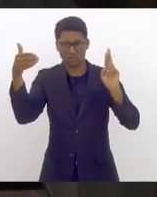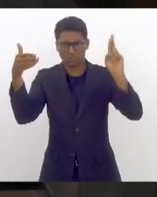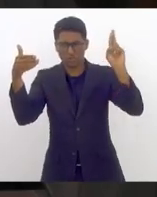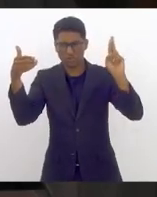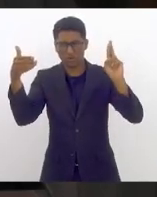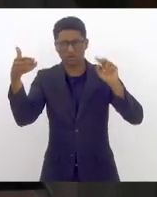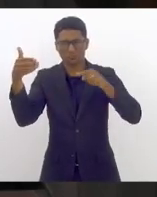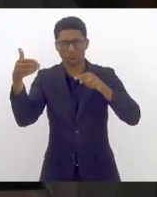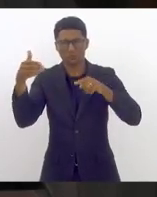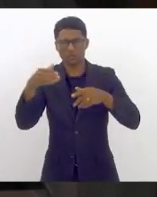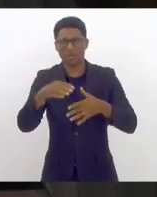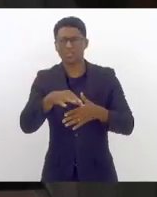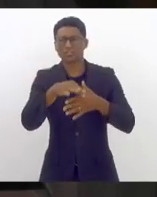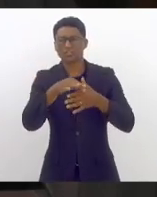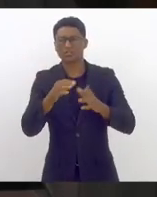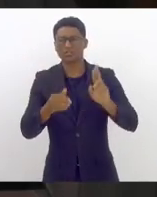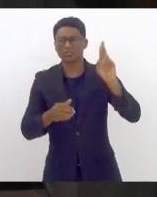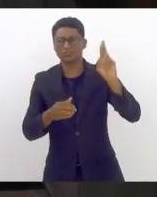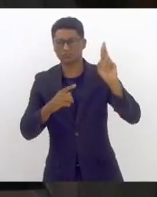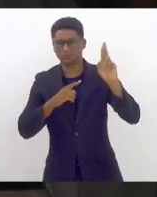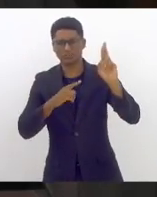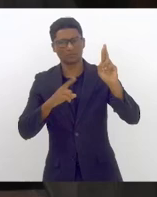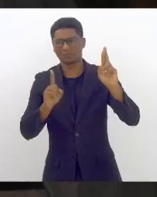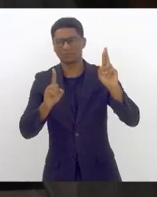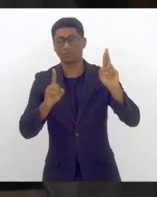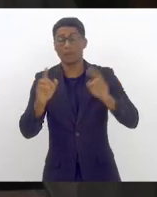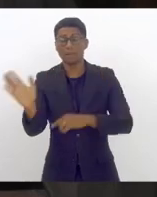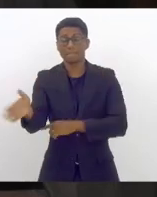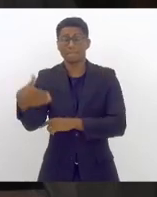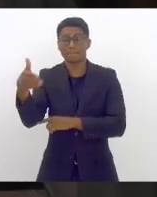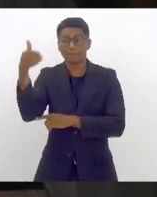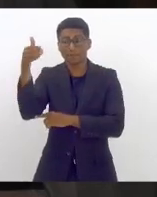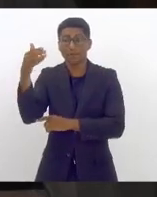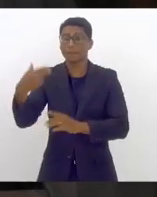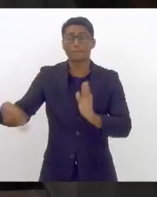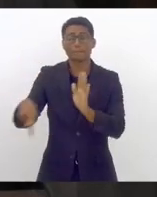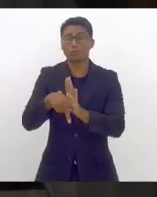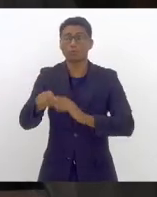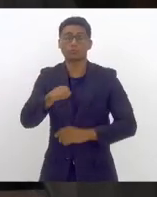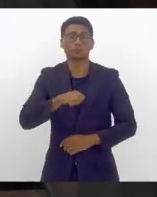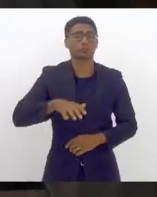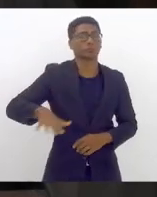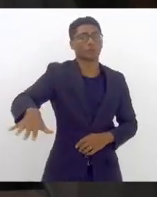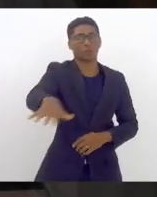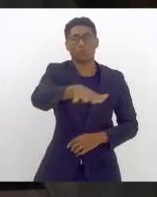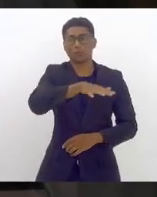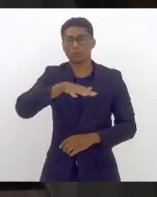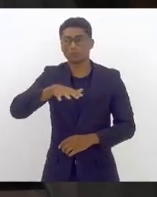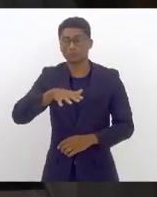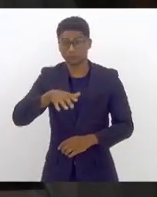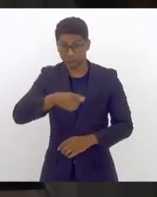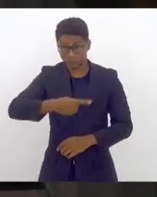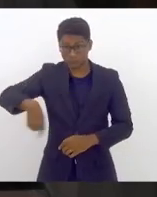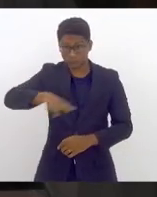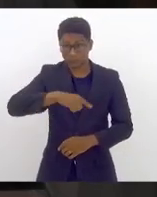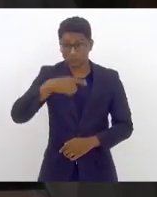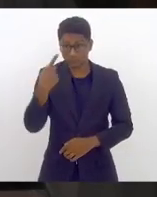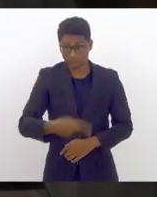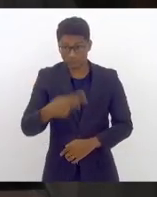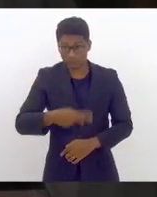A bandeira é de todos nós. Nós formamos a nação